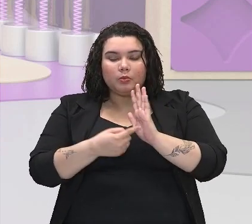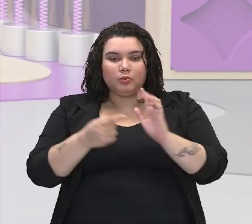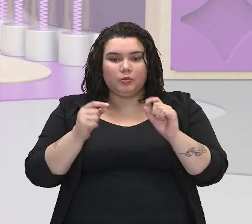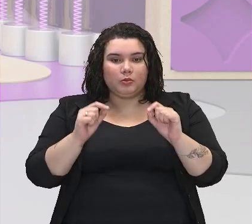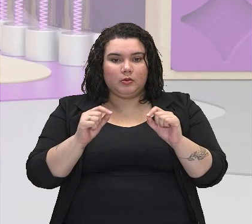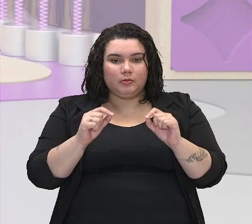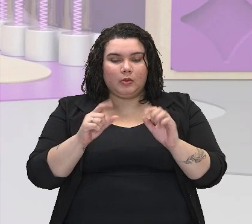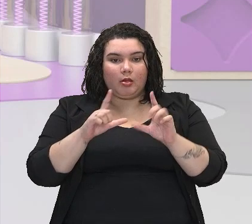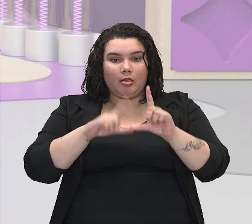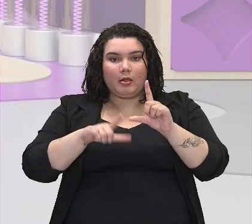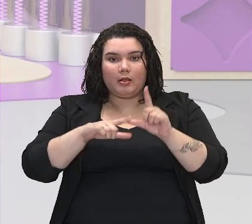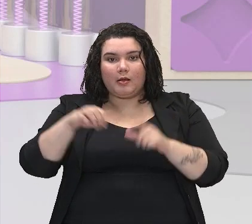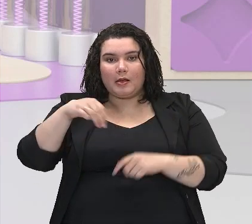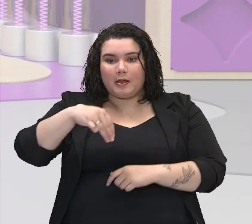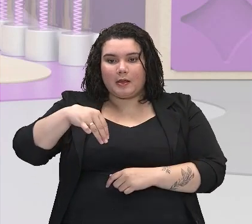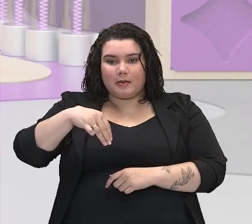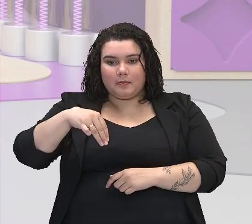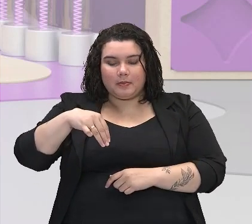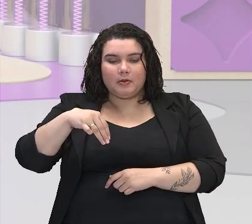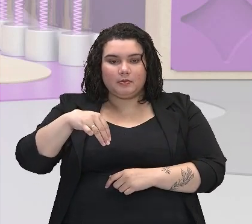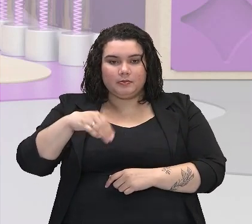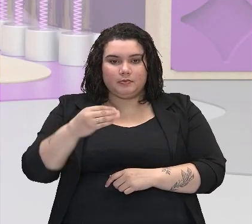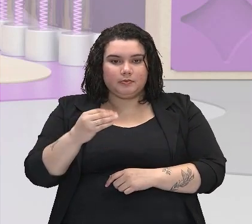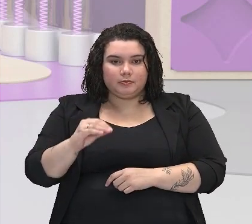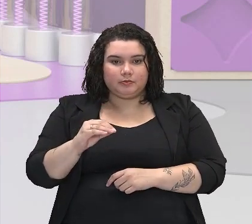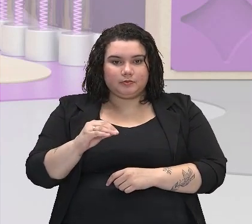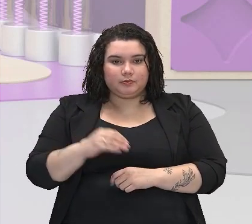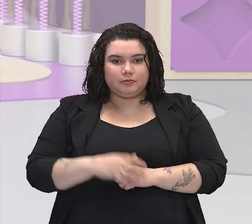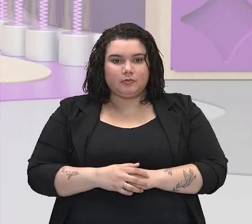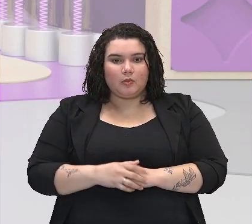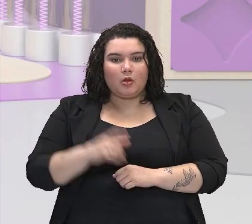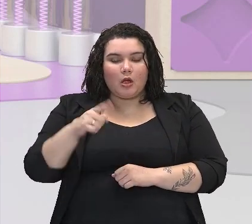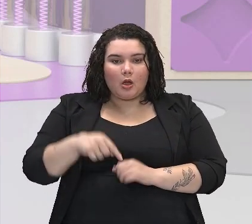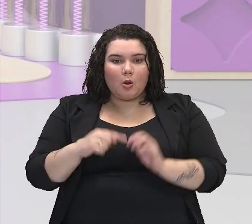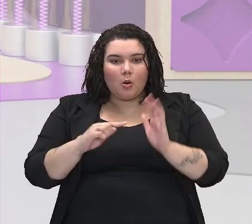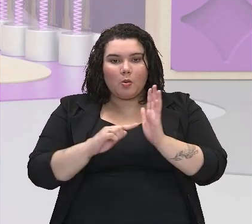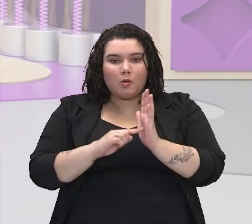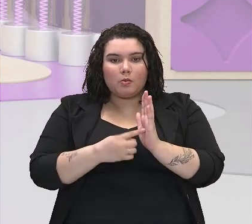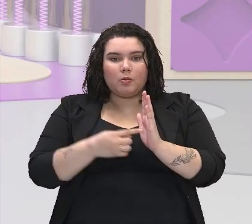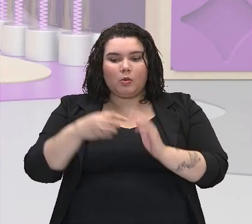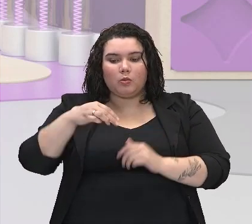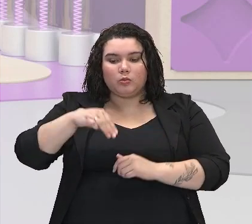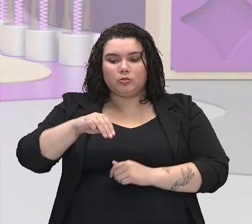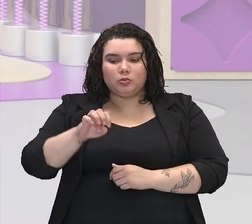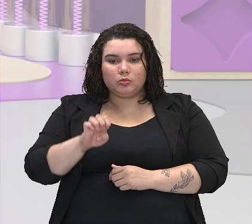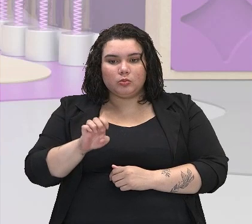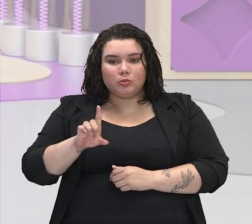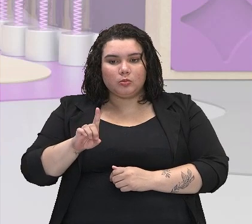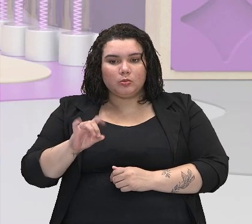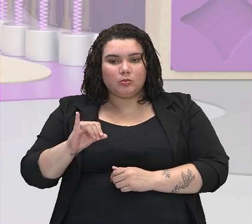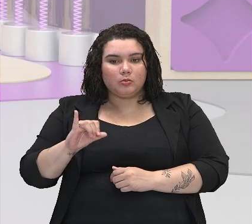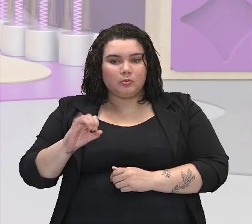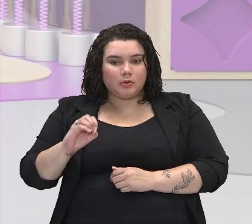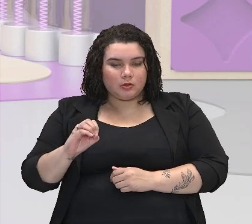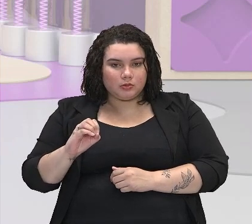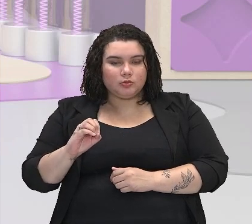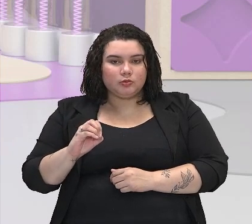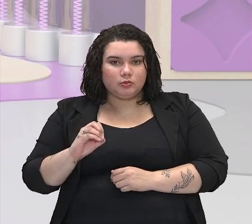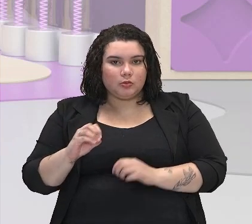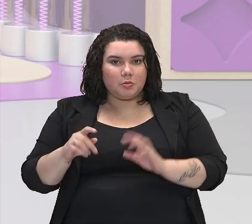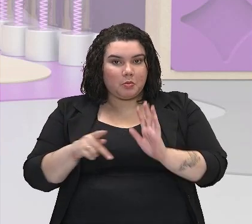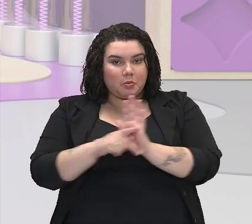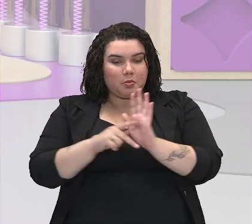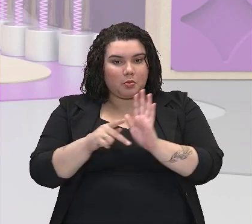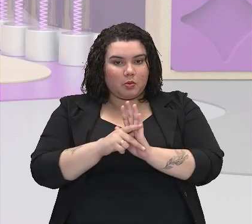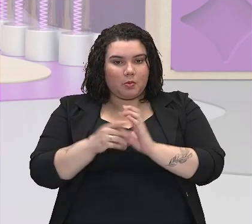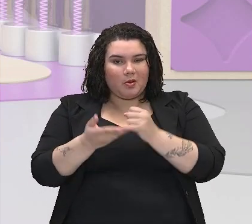a letra M. Ele é o ponto médio, ele está bem, né, desse segmento ali